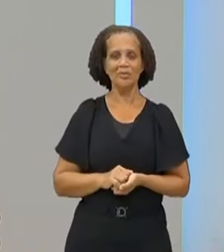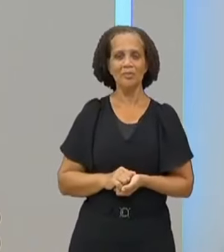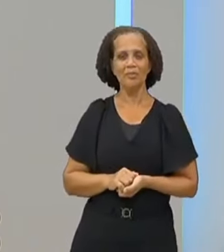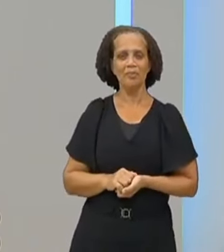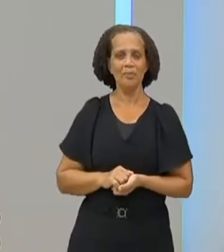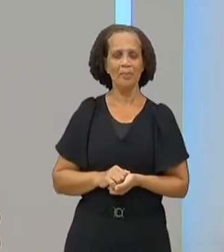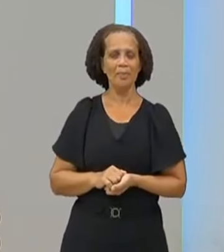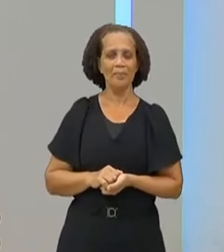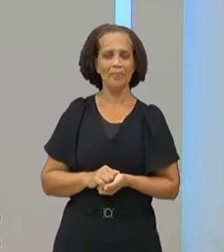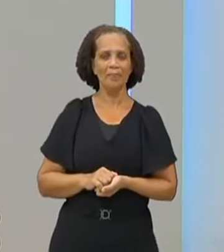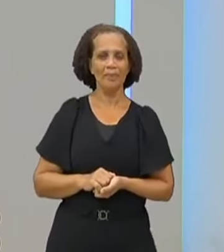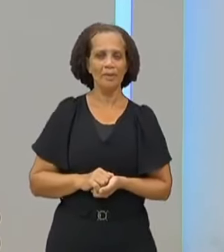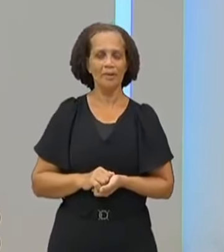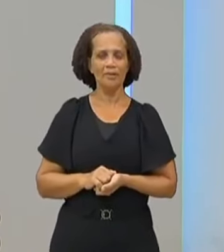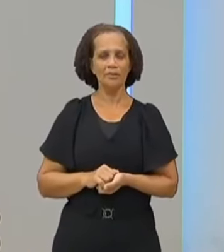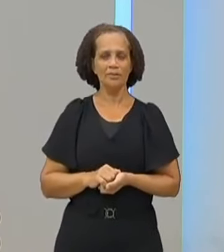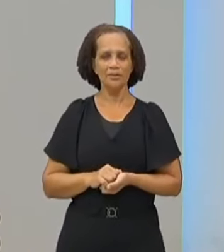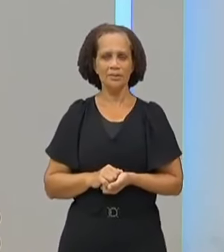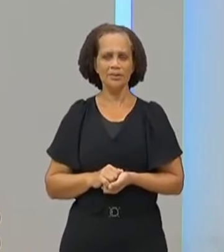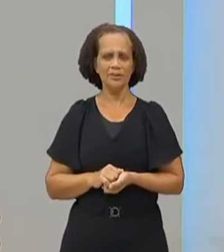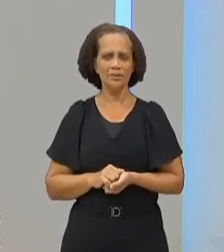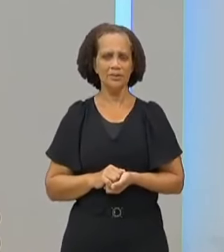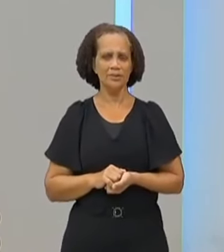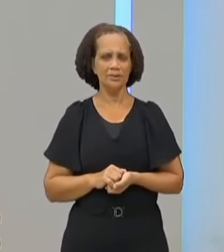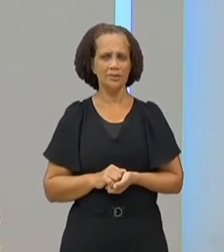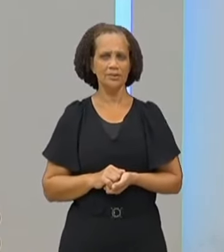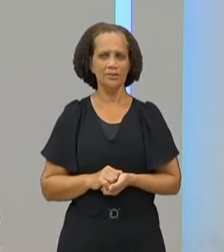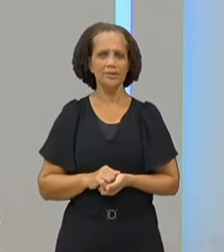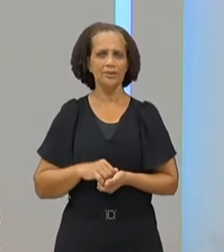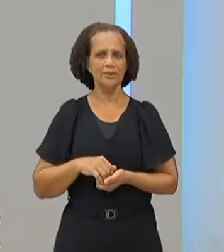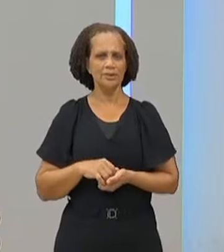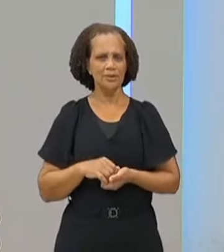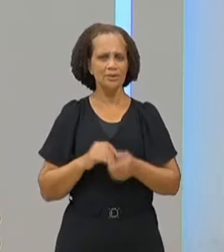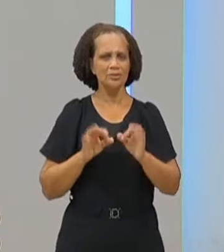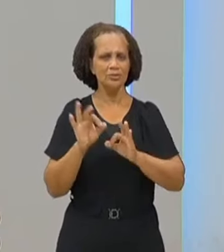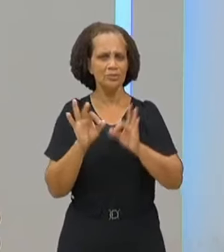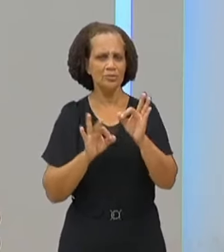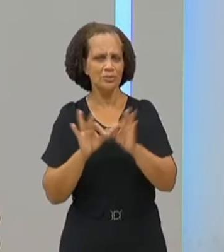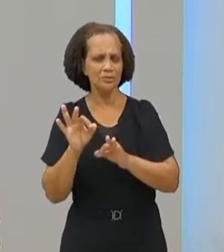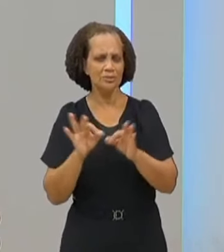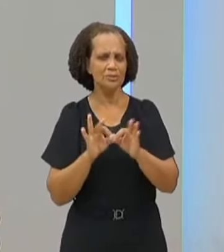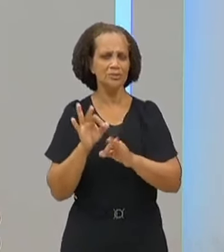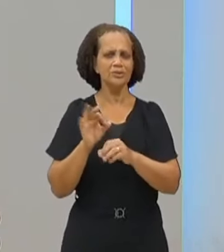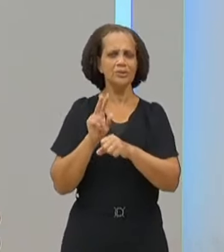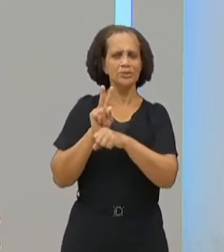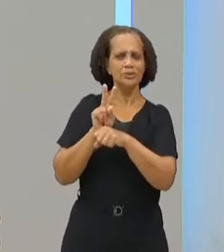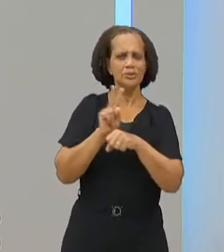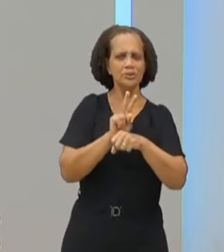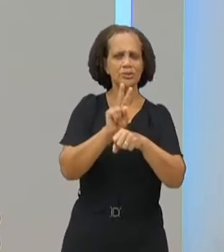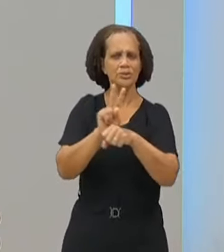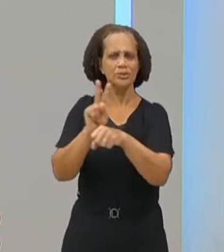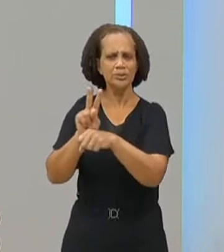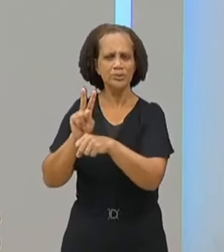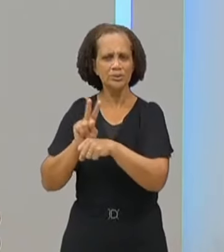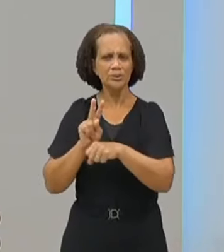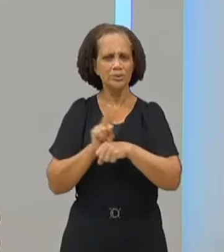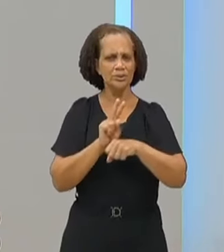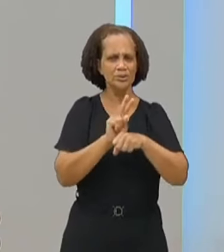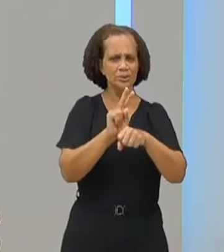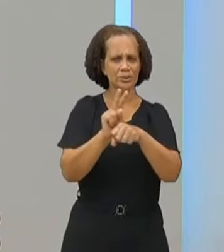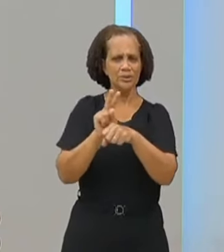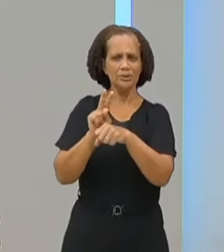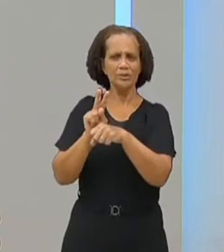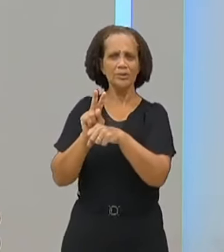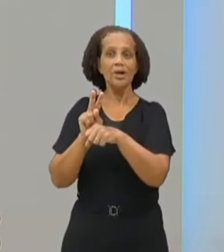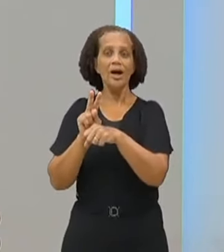autismo, mas Deus tem nos abençoado. E nós sabemos que não são só as terapias que